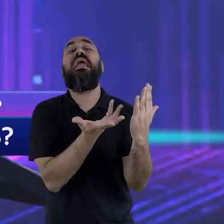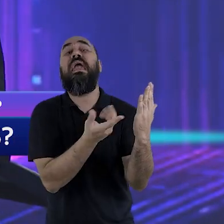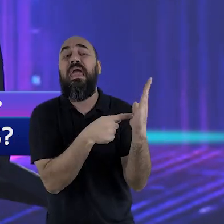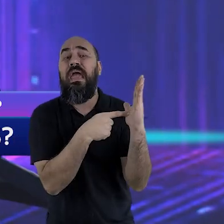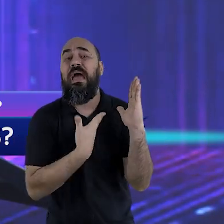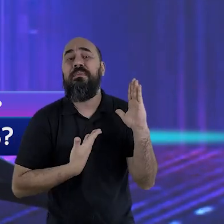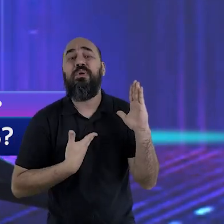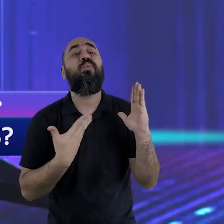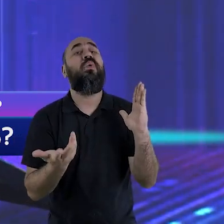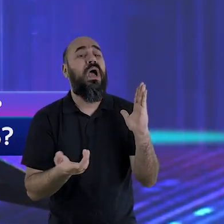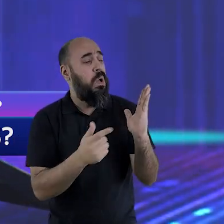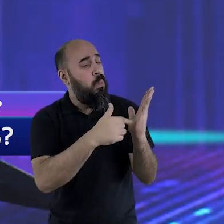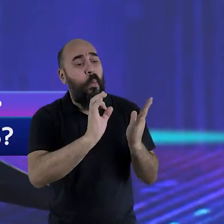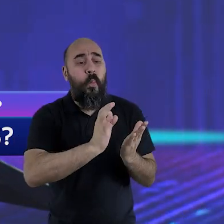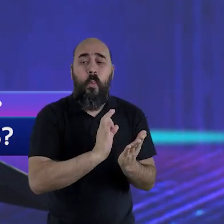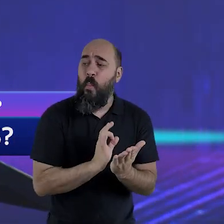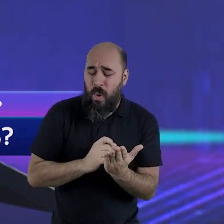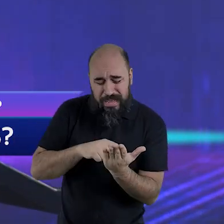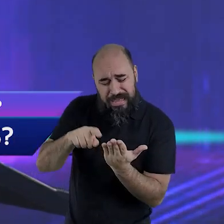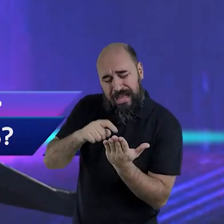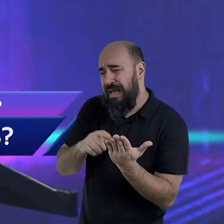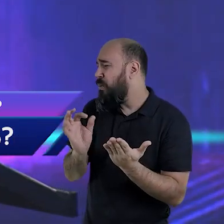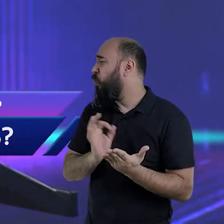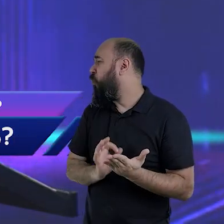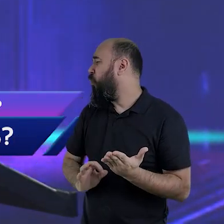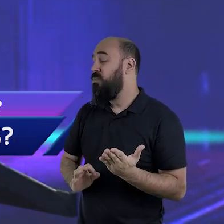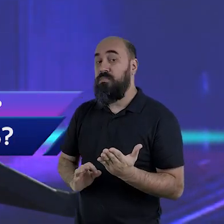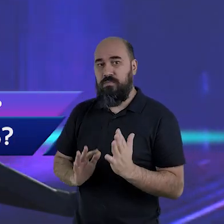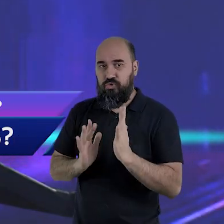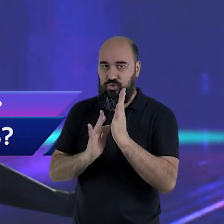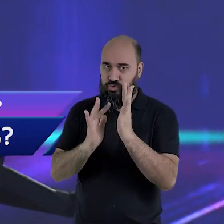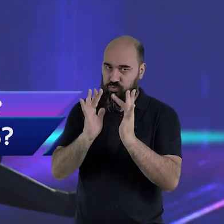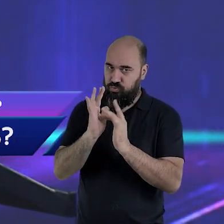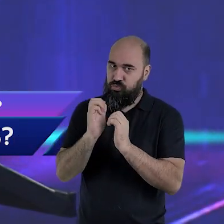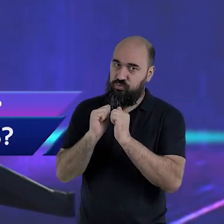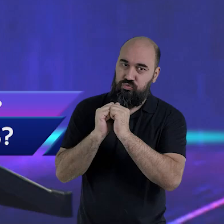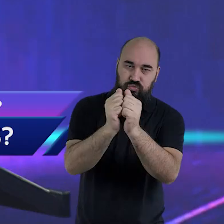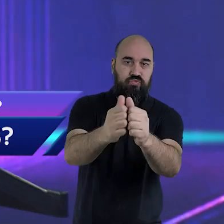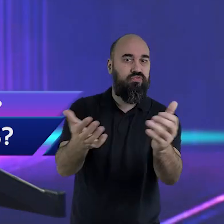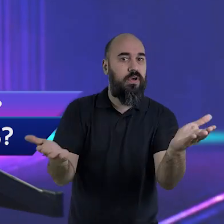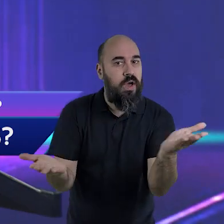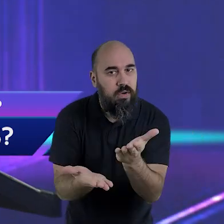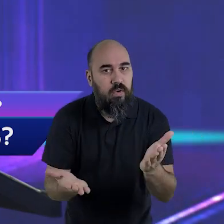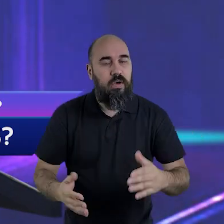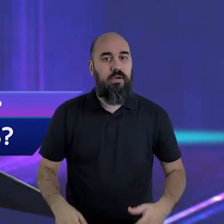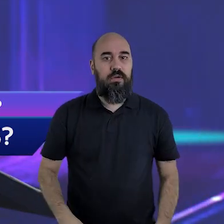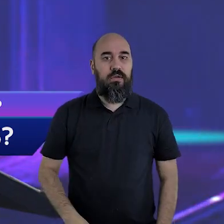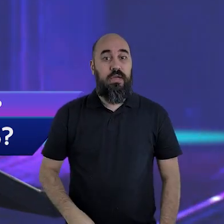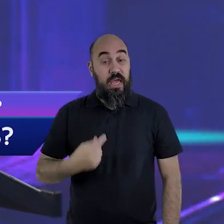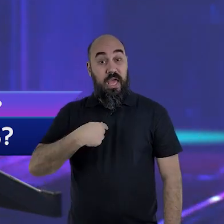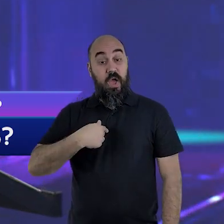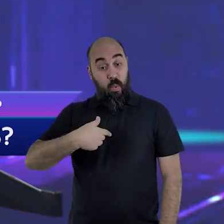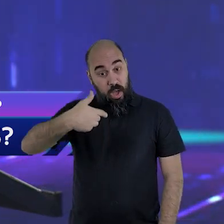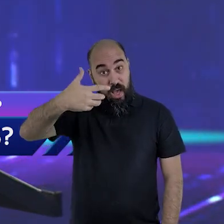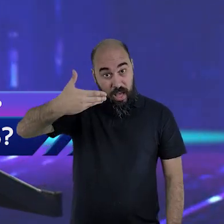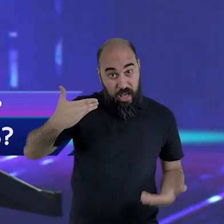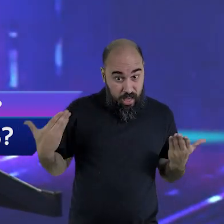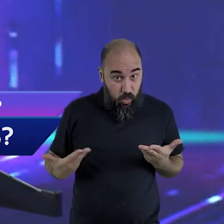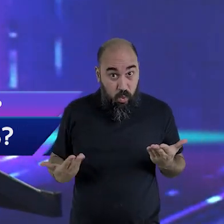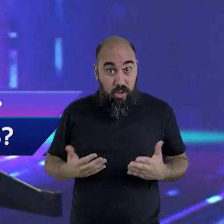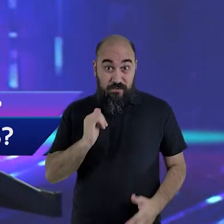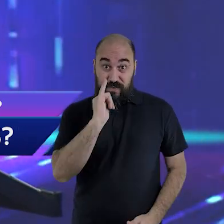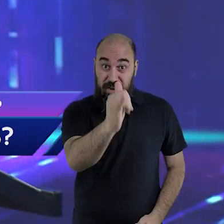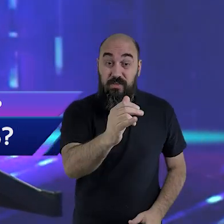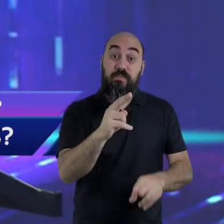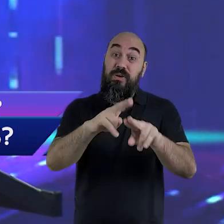você agora, porque Deus está me colocando diante de você, para dizer que te ama, para dizer que Ele